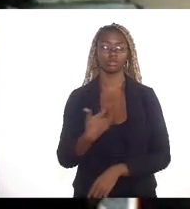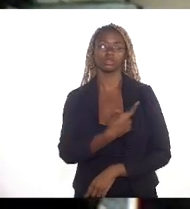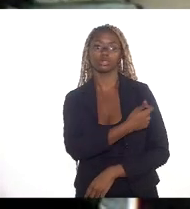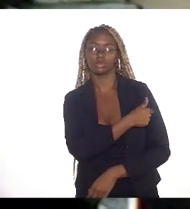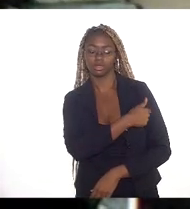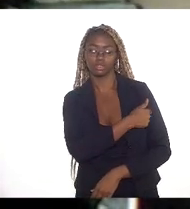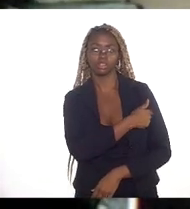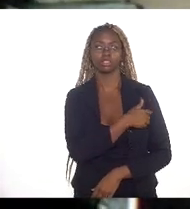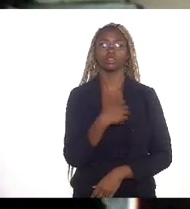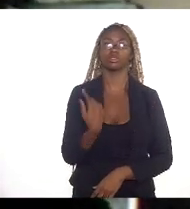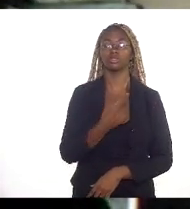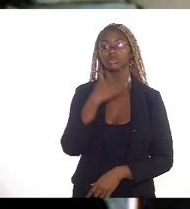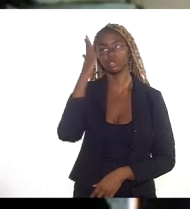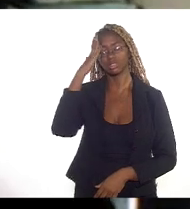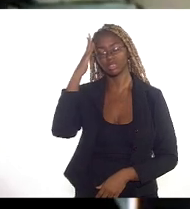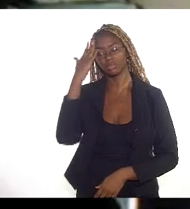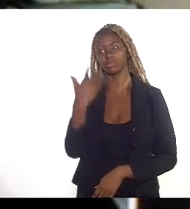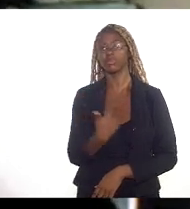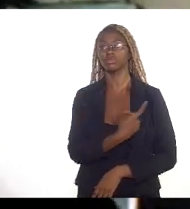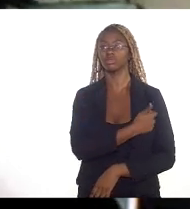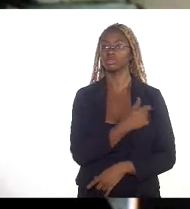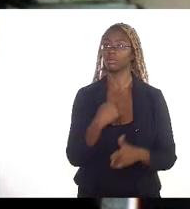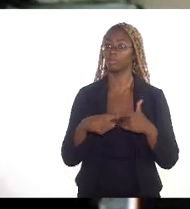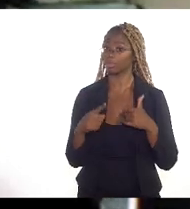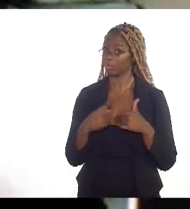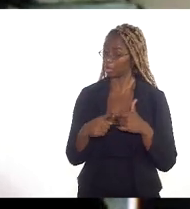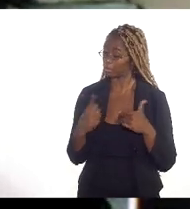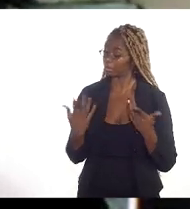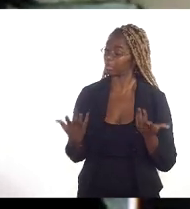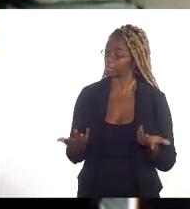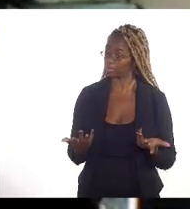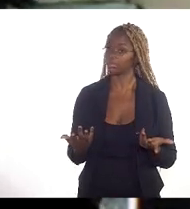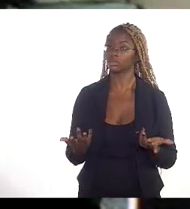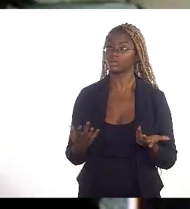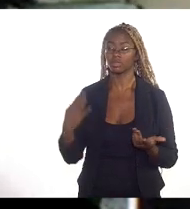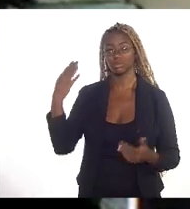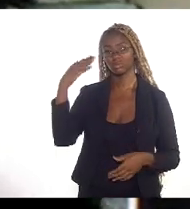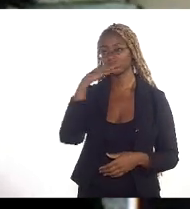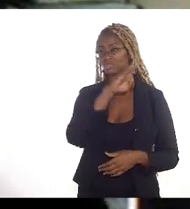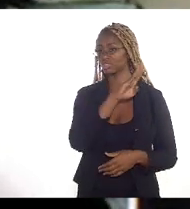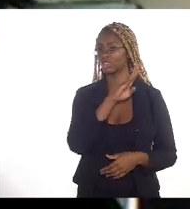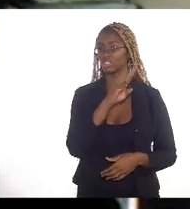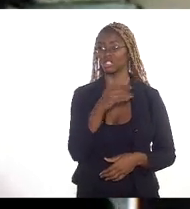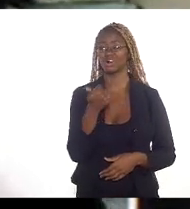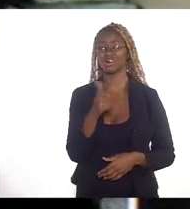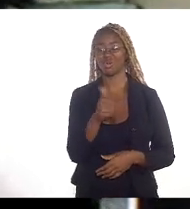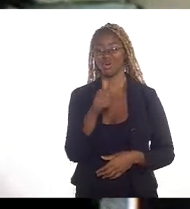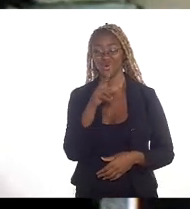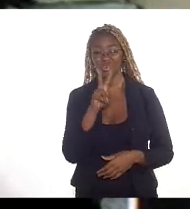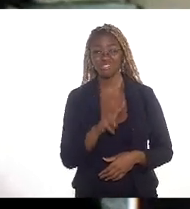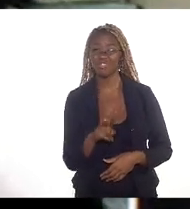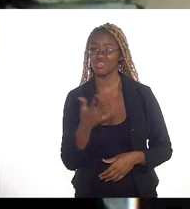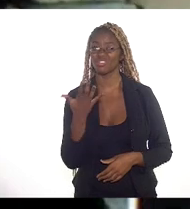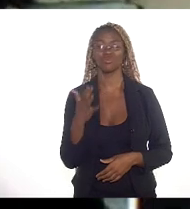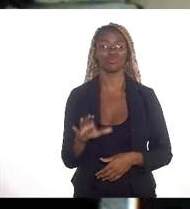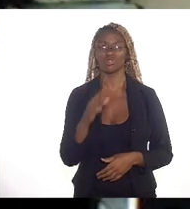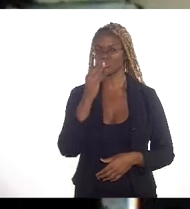já sabe que no Brasil a questão da vacinação virou um problema. Bolsonaro negou por 11 vezes